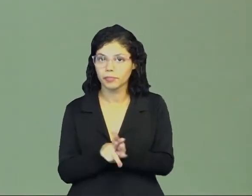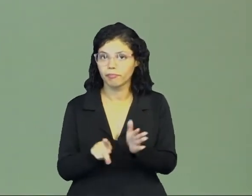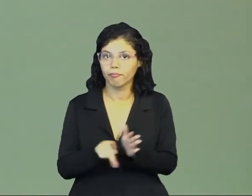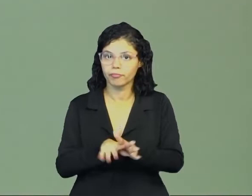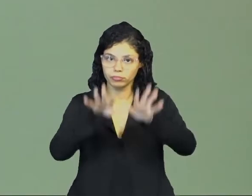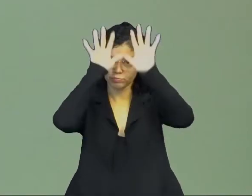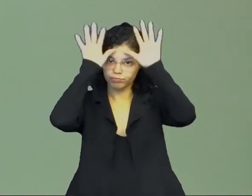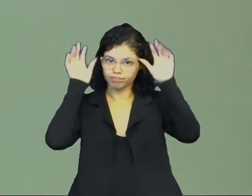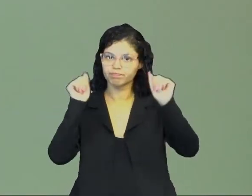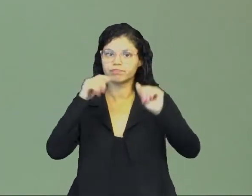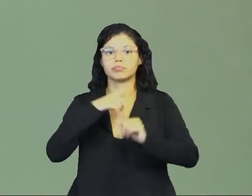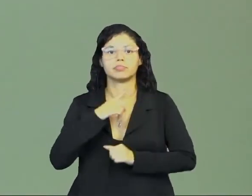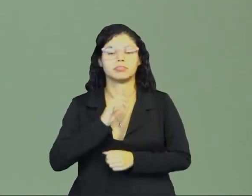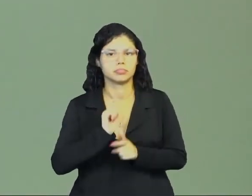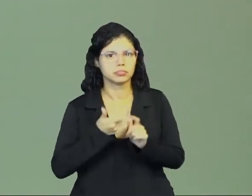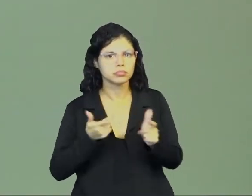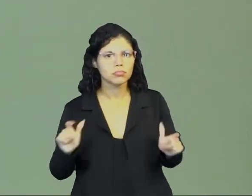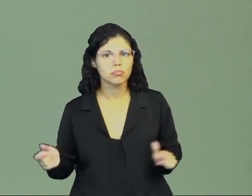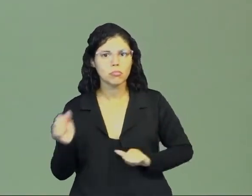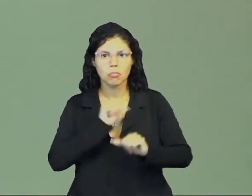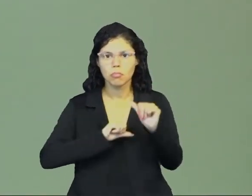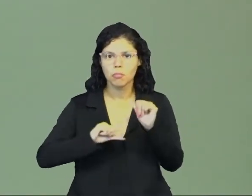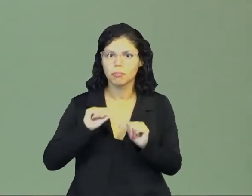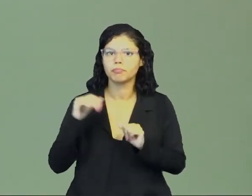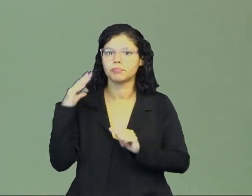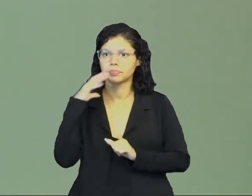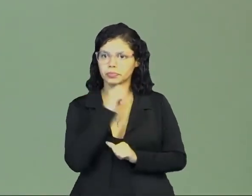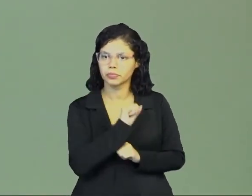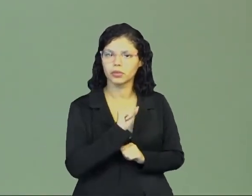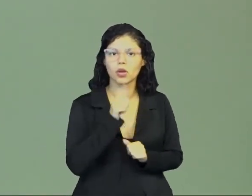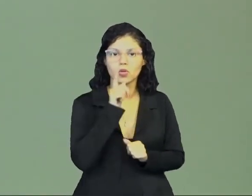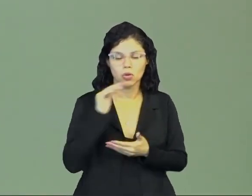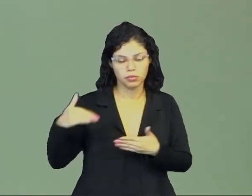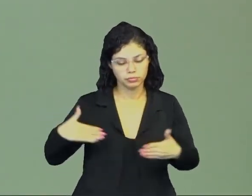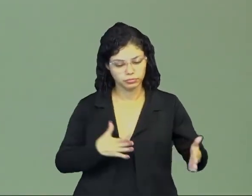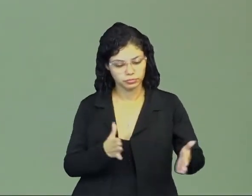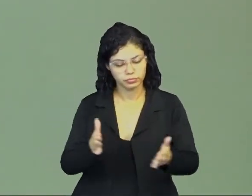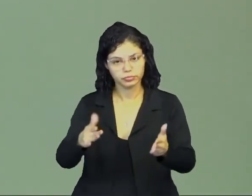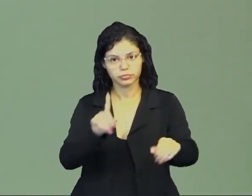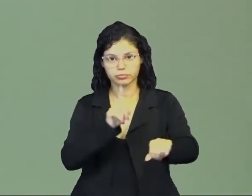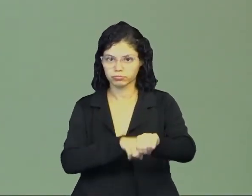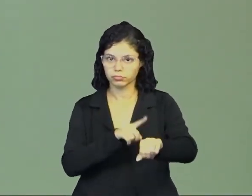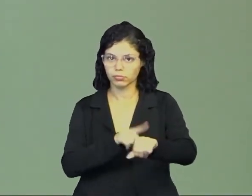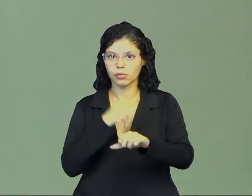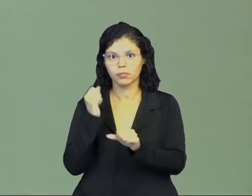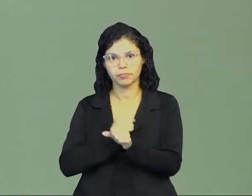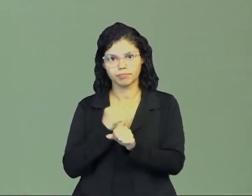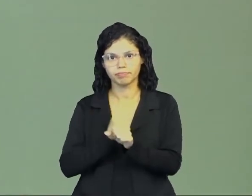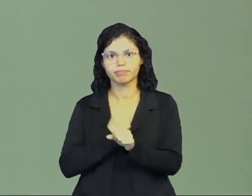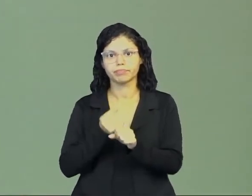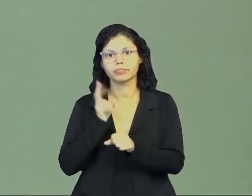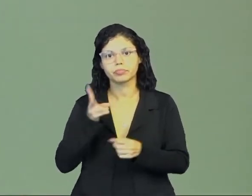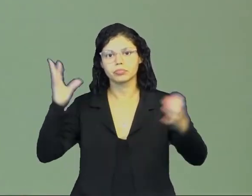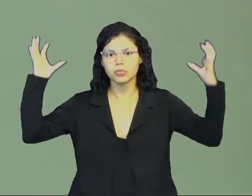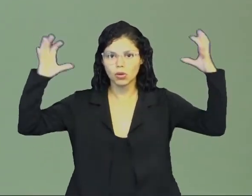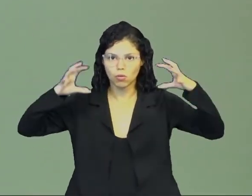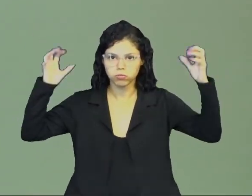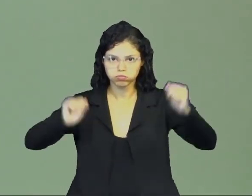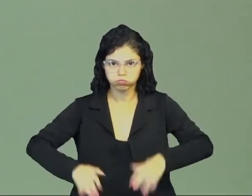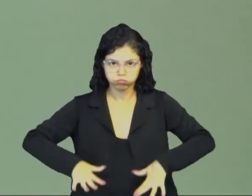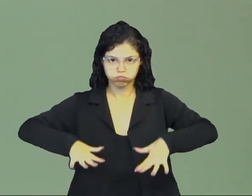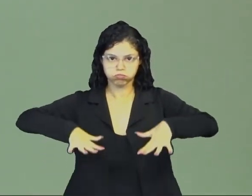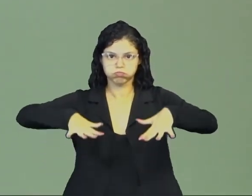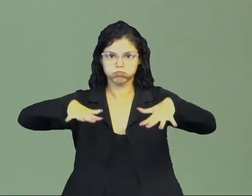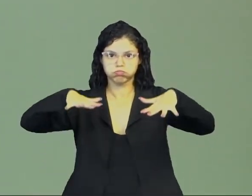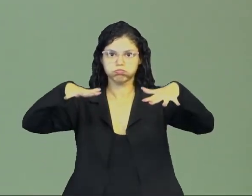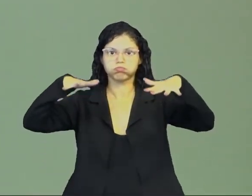do Acre. Nós temos aqui uma mudança muito drástica nos nossos rios. Em uma época do ano com muita chuva, os rios tendem a subir